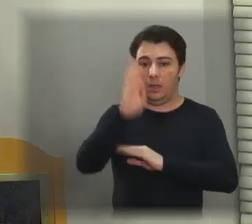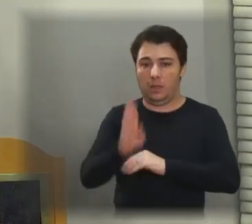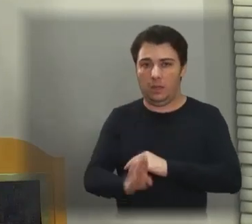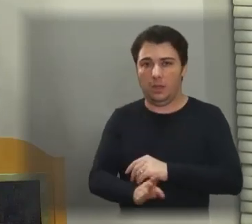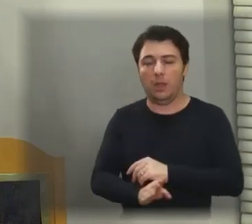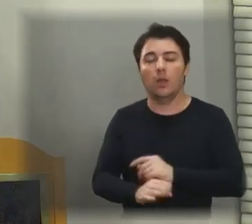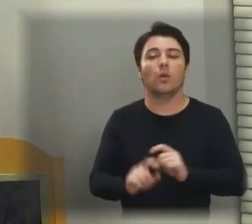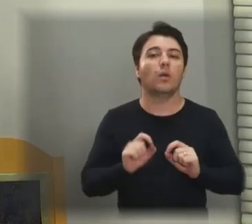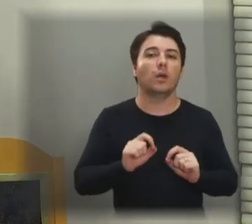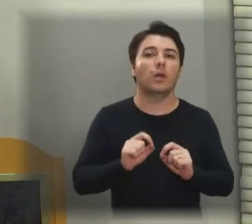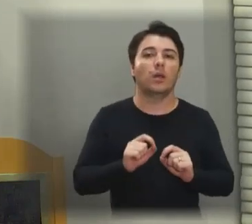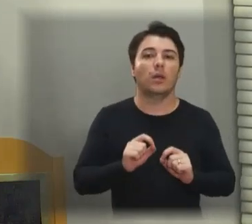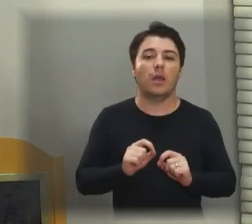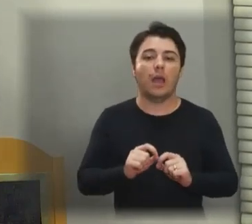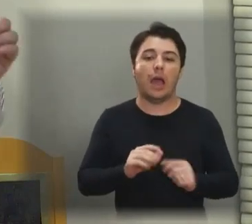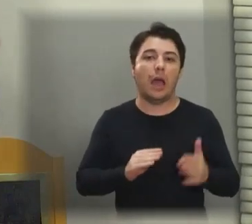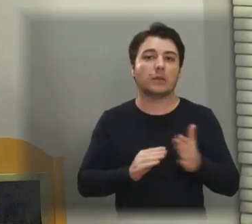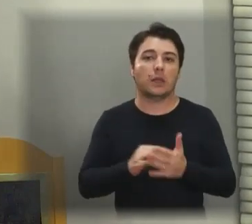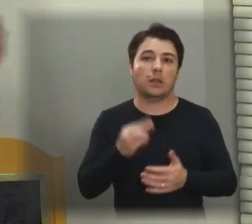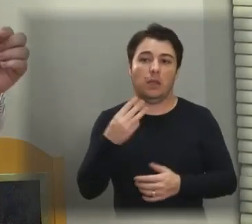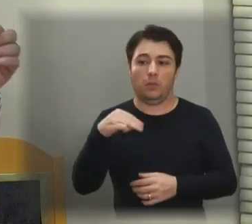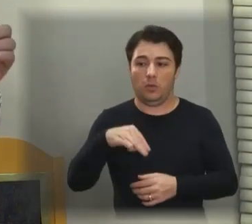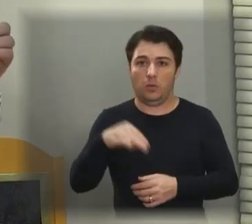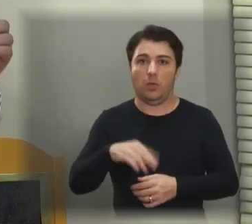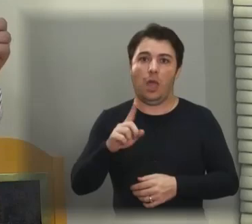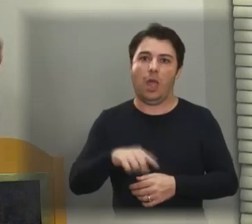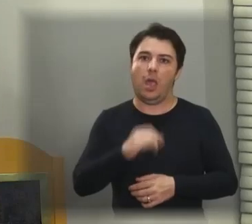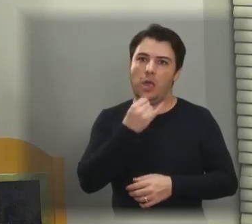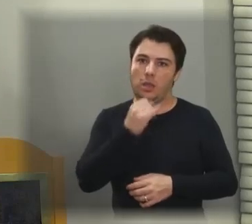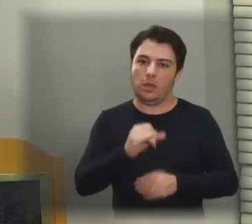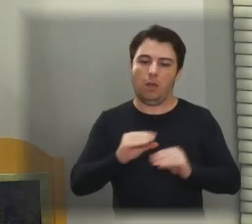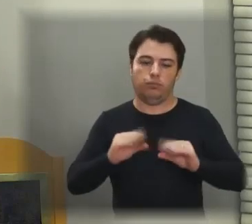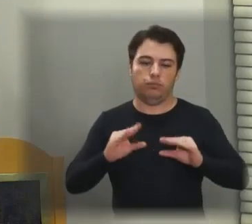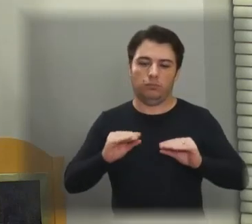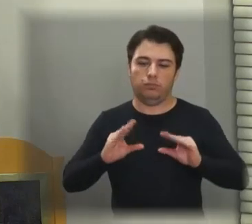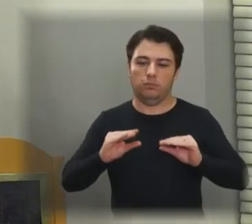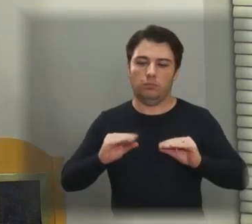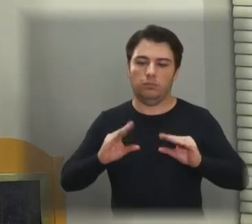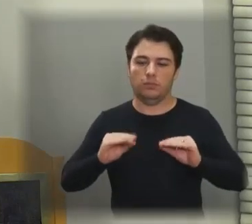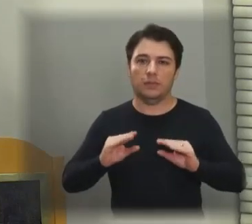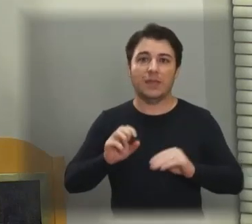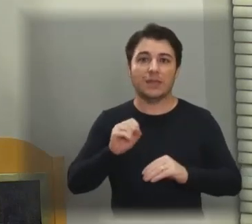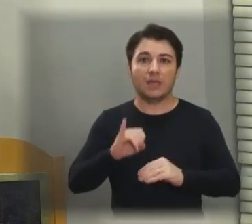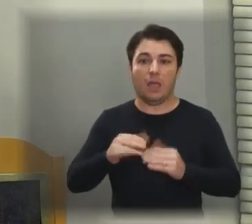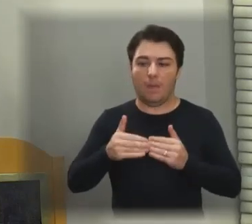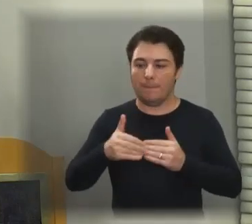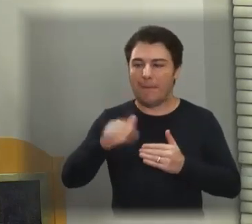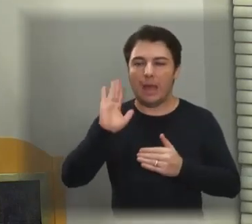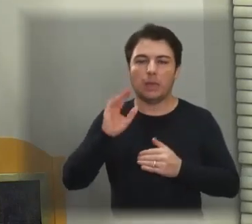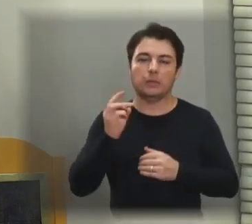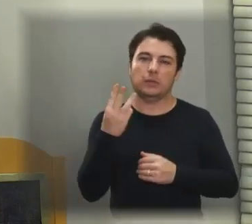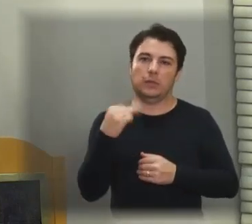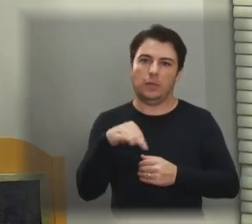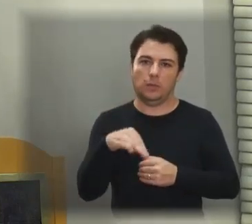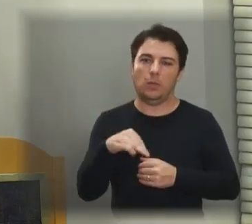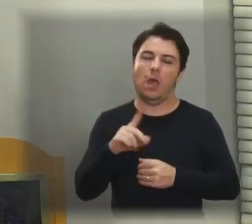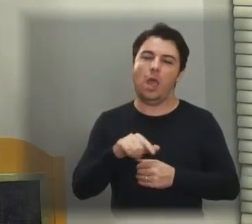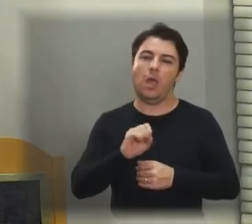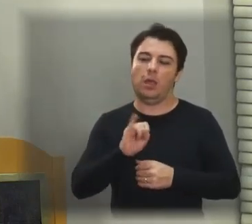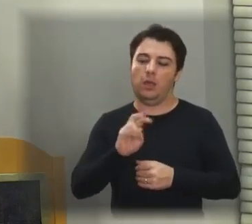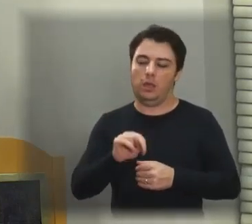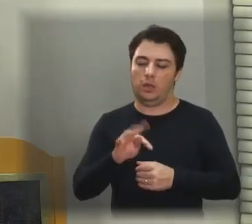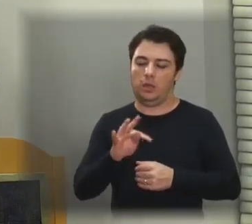Manu pro Disse até três minutos é considerado um pisca de energia a partir de três minutos a interrupção então quando a gente